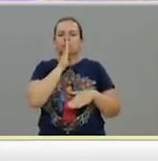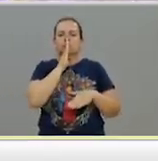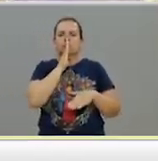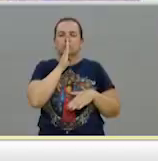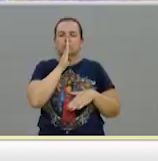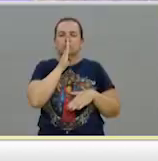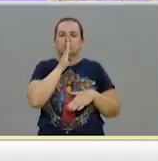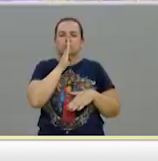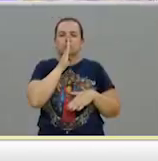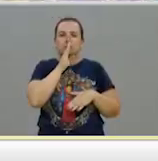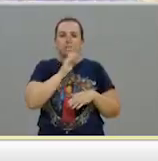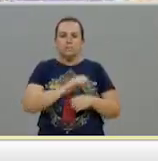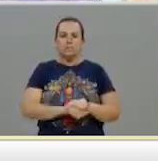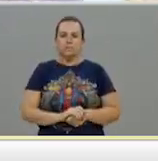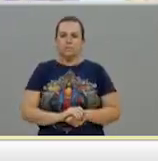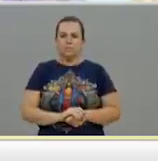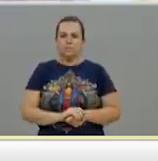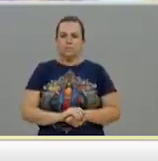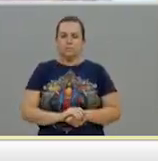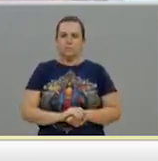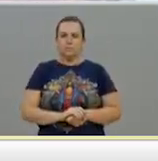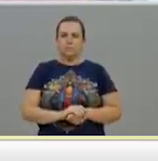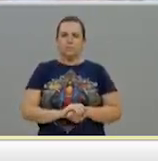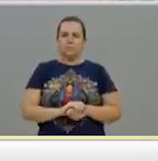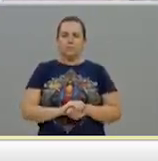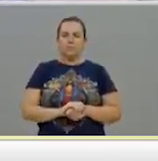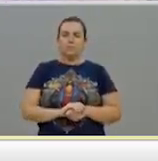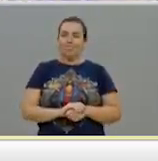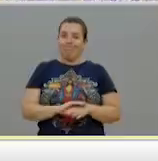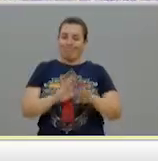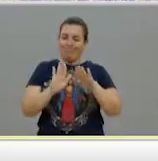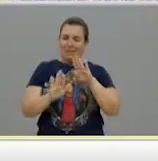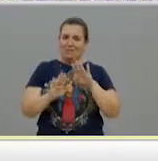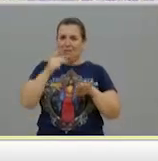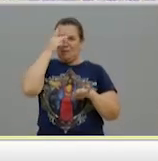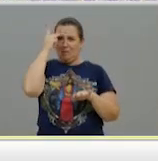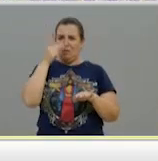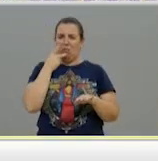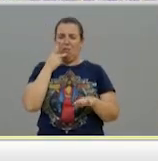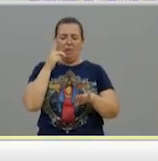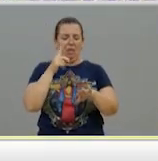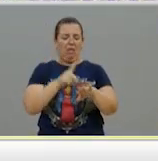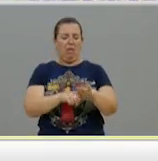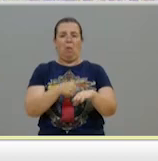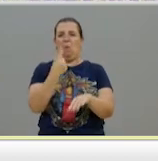Tem que ser uma hora cravado. A gente não está habituado a parar um pouco.